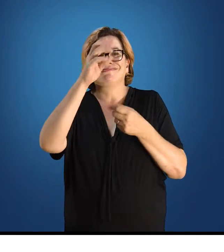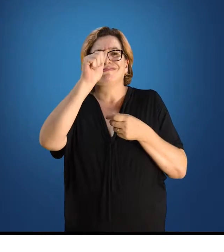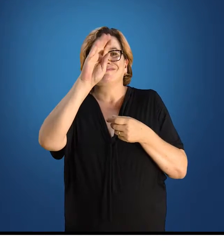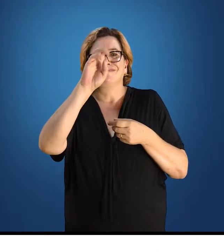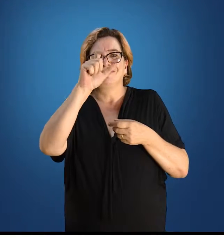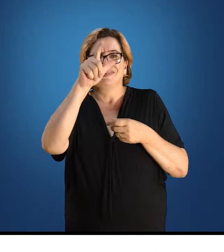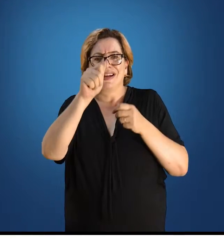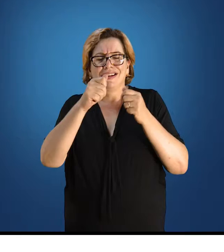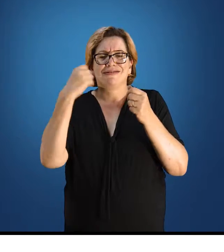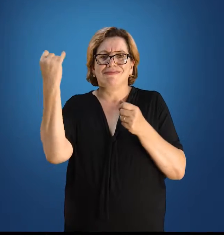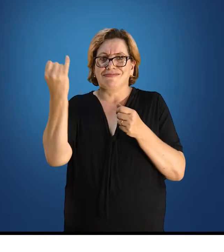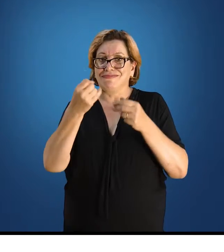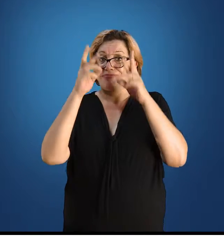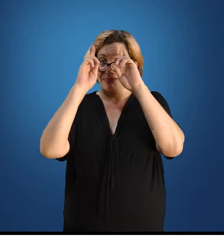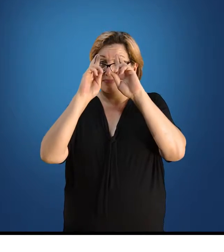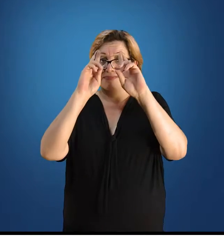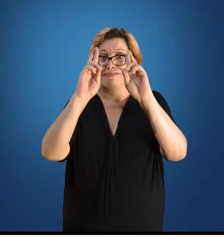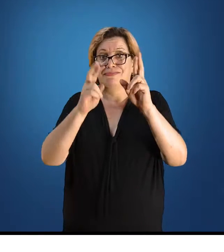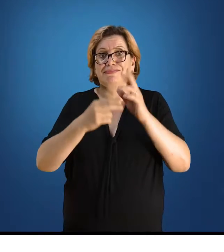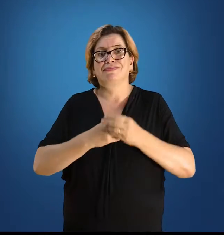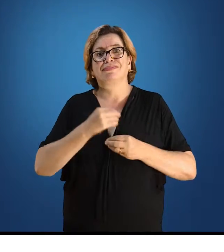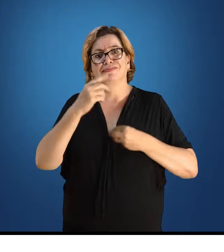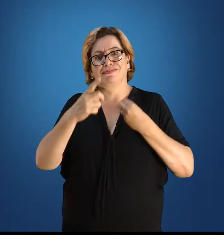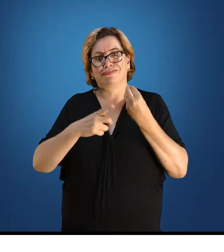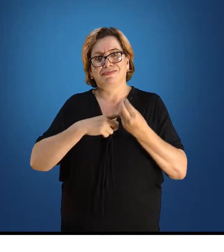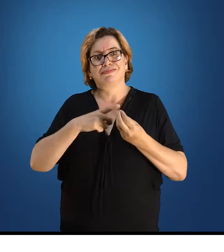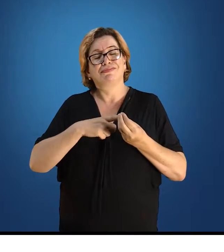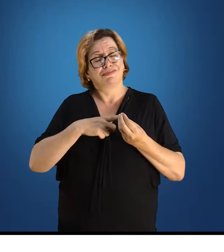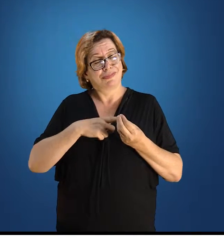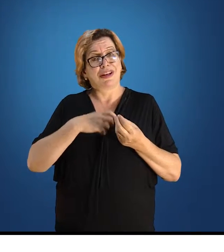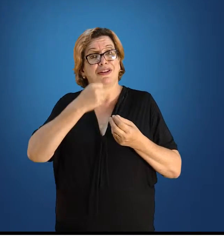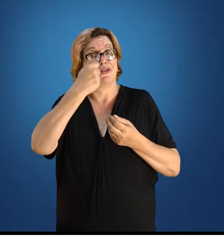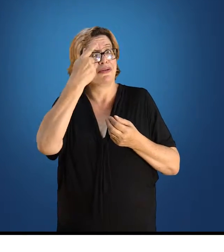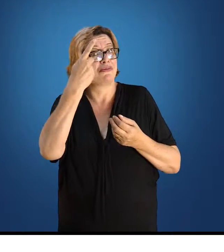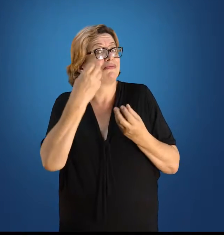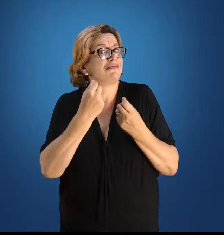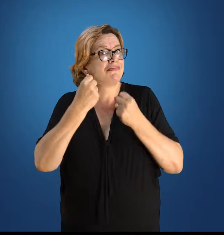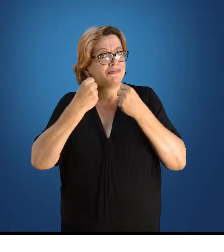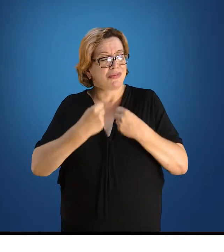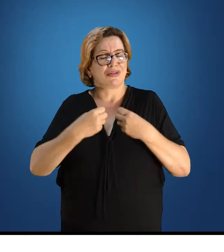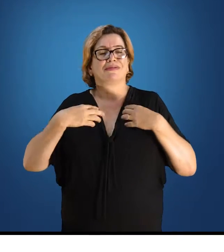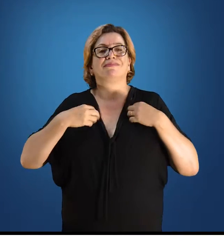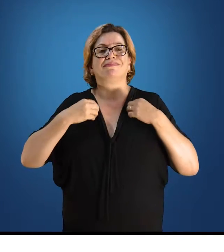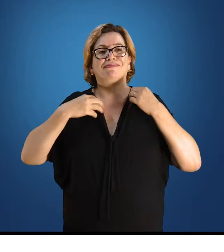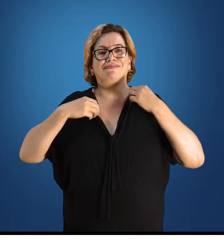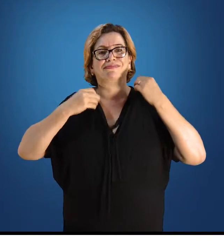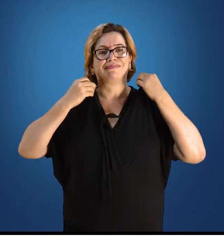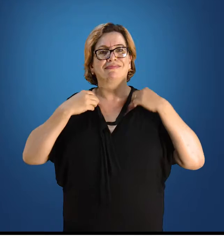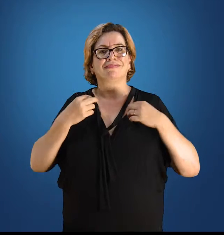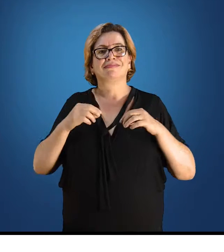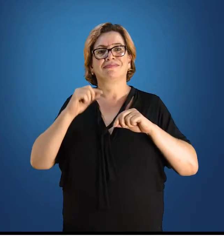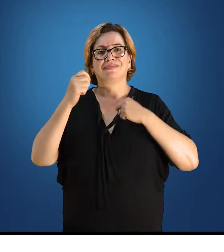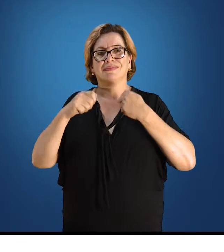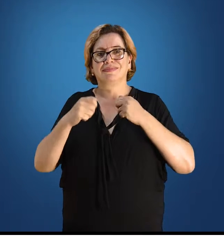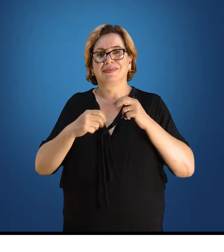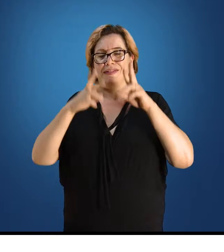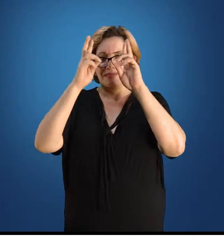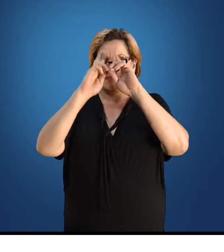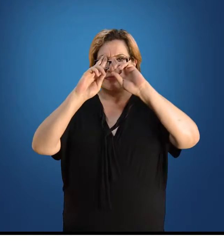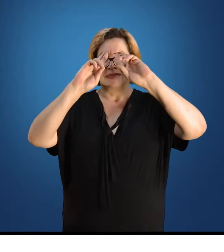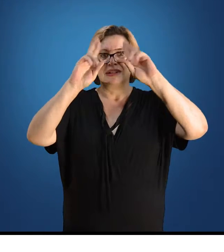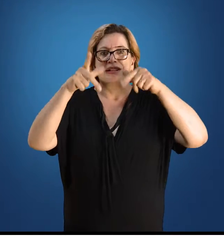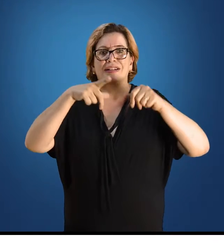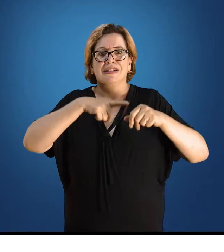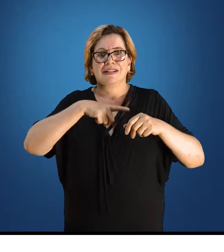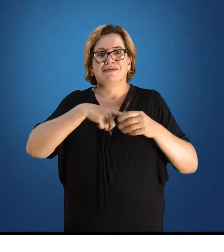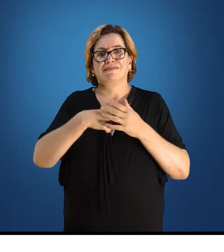normas para publicação tem limites para essas coisas, né, para evitar que o seu artigo fique longo demais. Então é necessário respeitar isso com